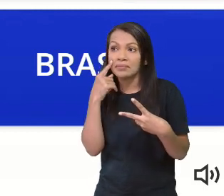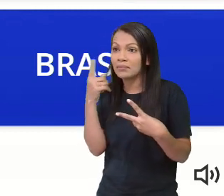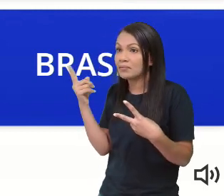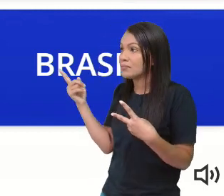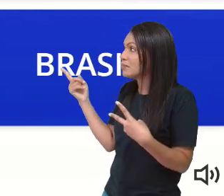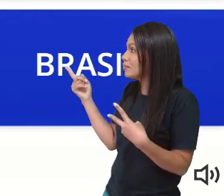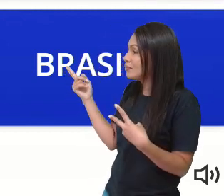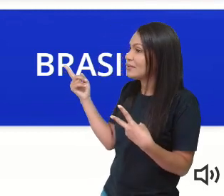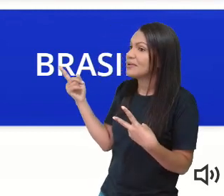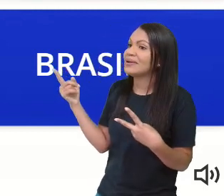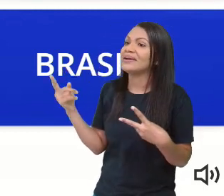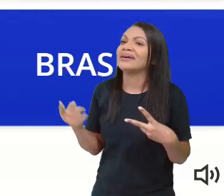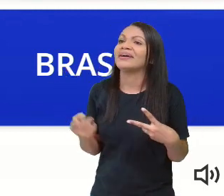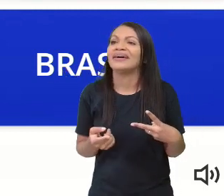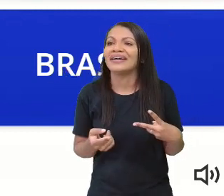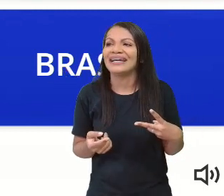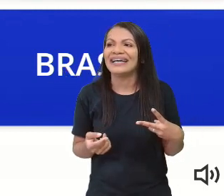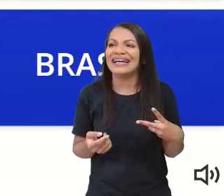Alve!